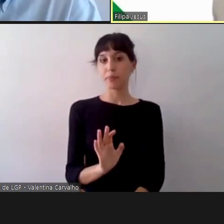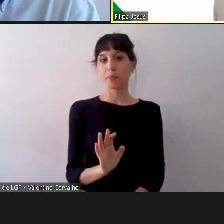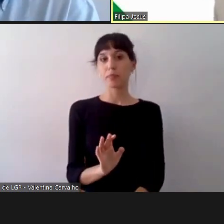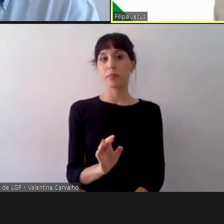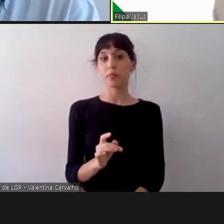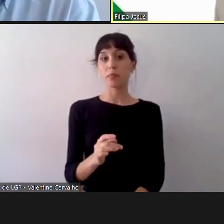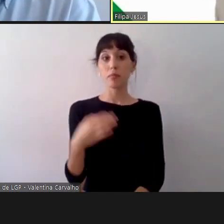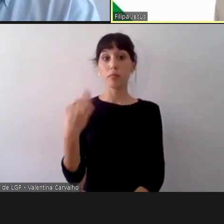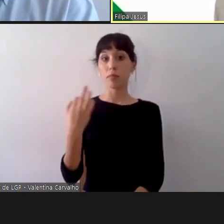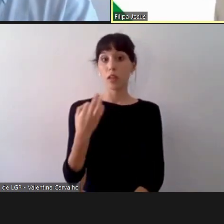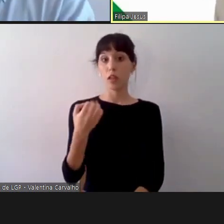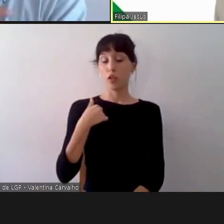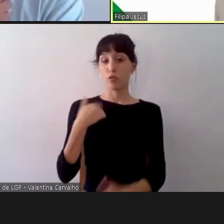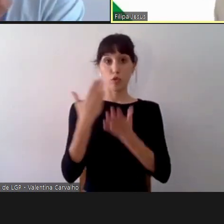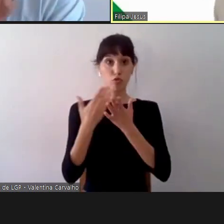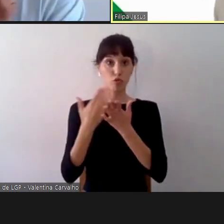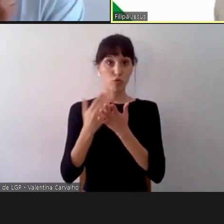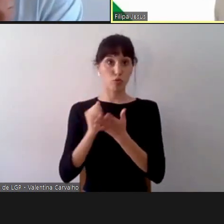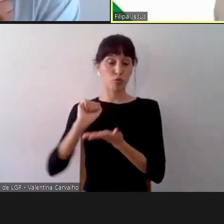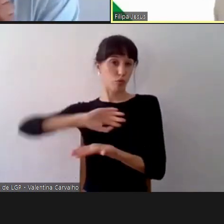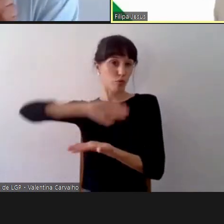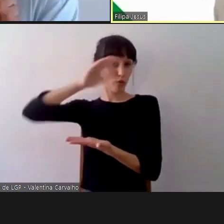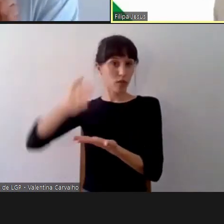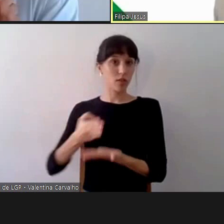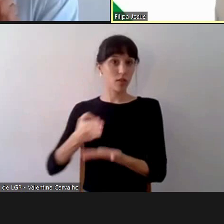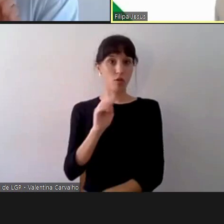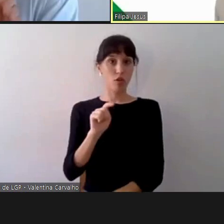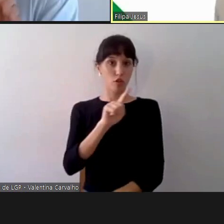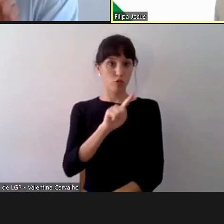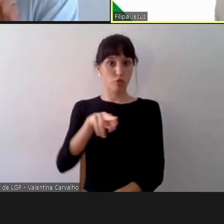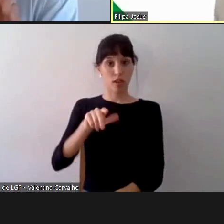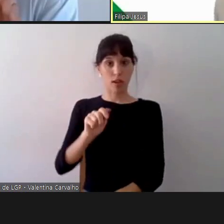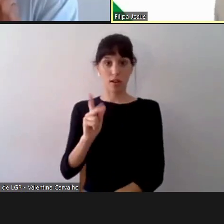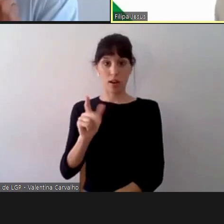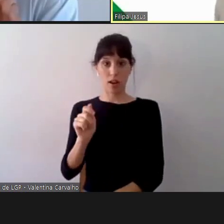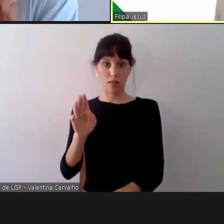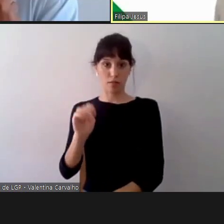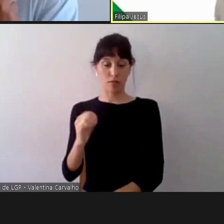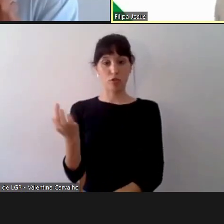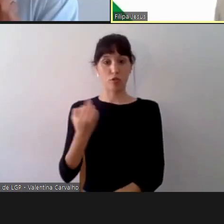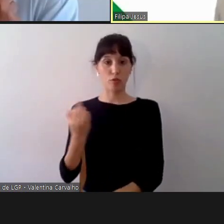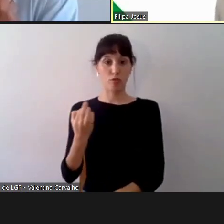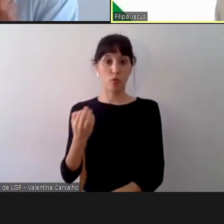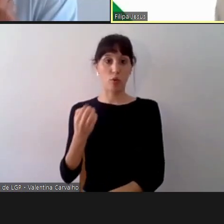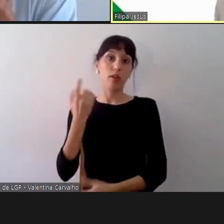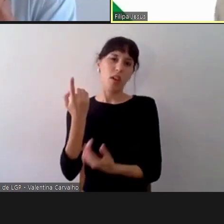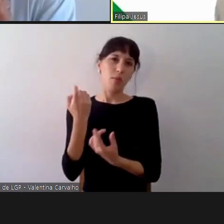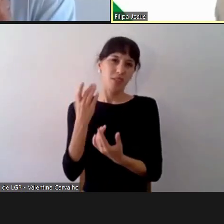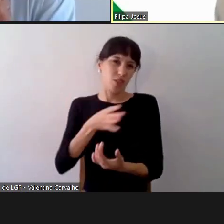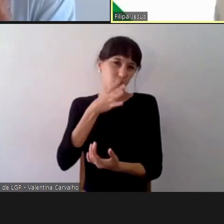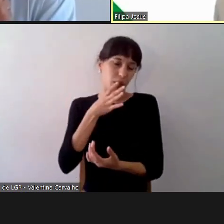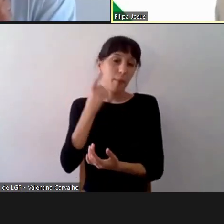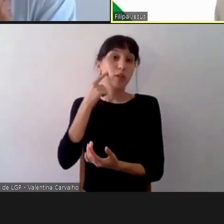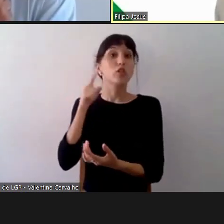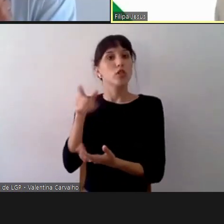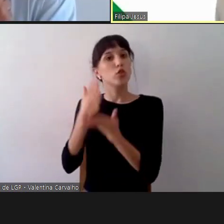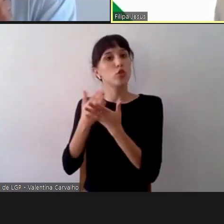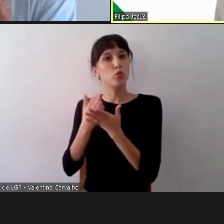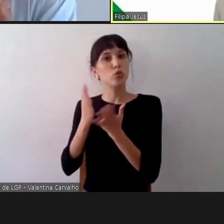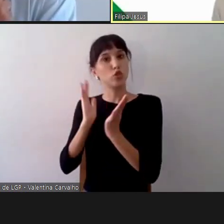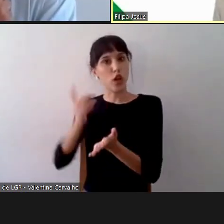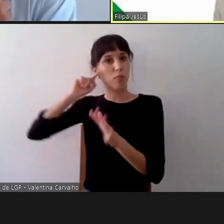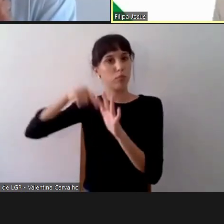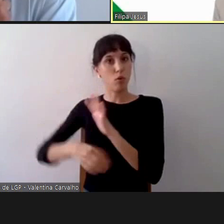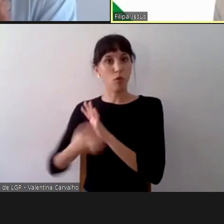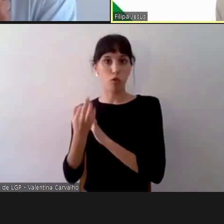saiu um estudo da Fundação José Neves, que em alguma medida contraria isto, mas é preciso enquadrar, mas está muito estudada a